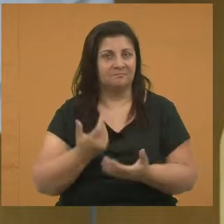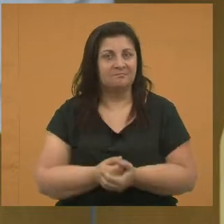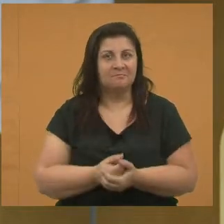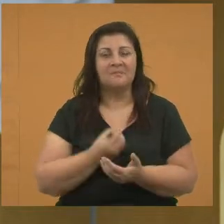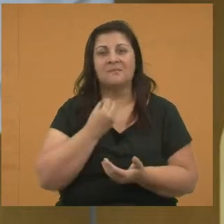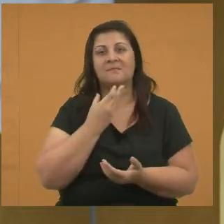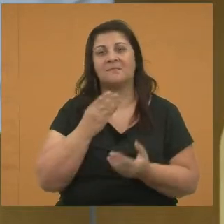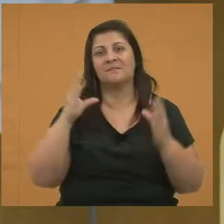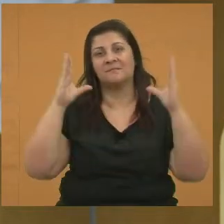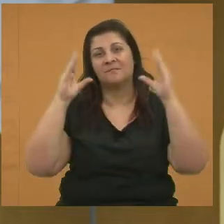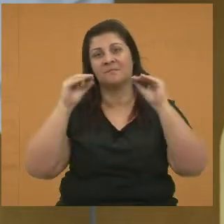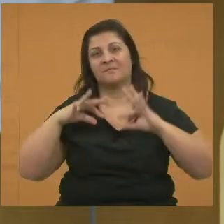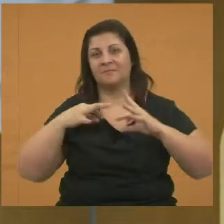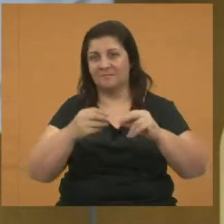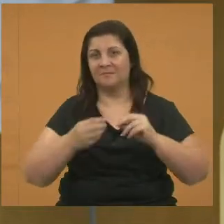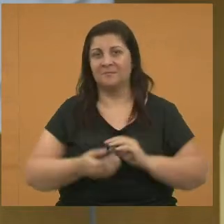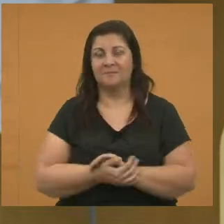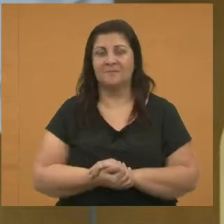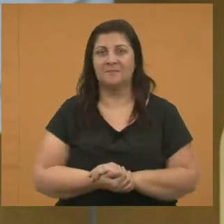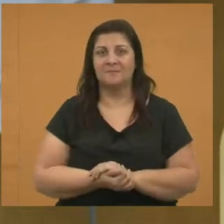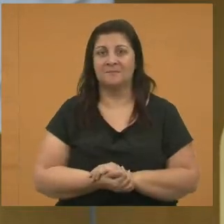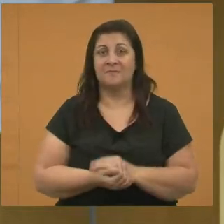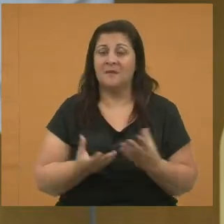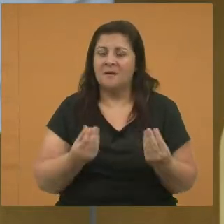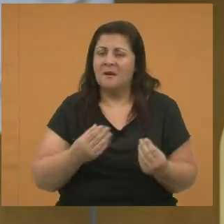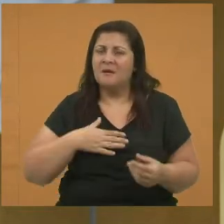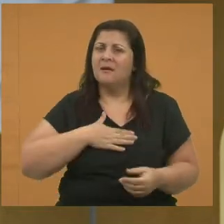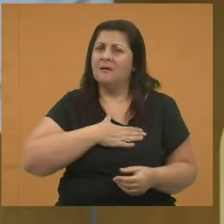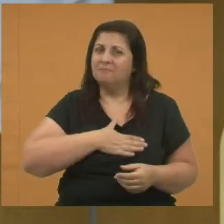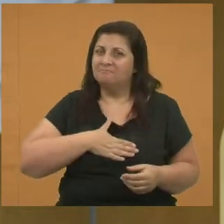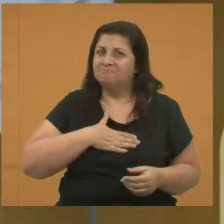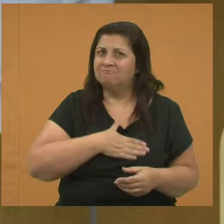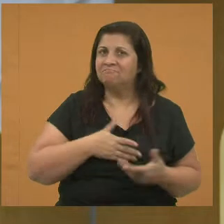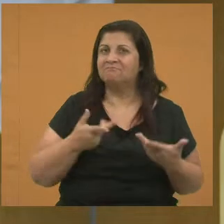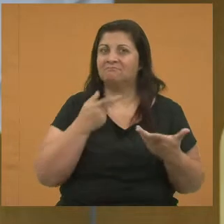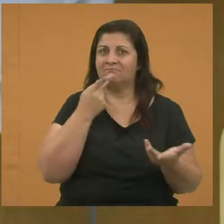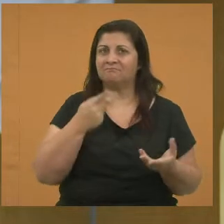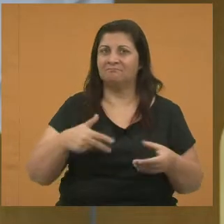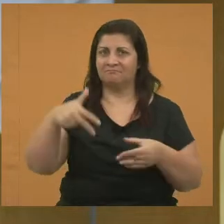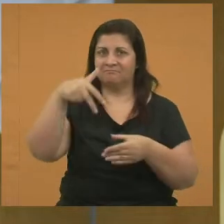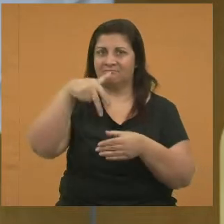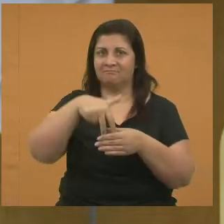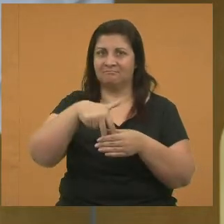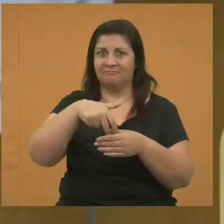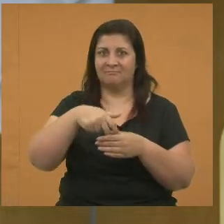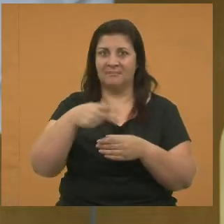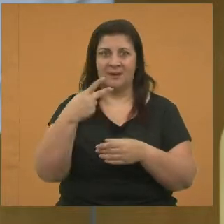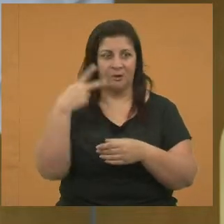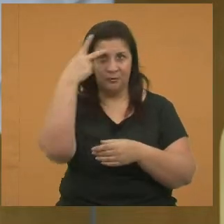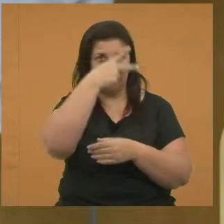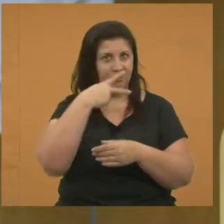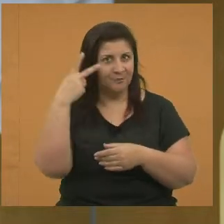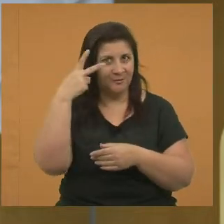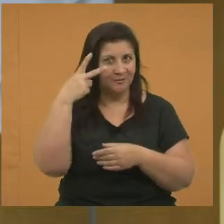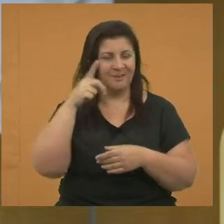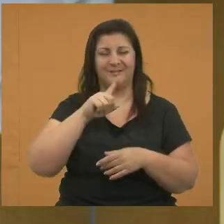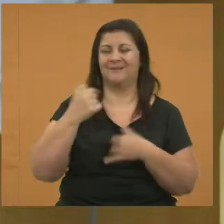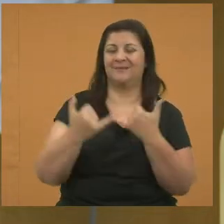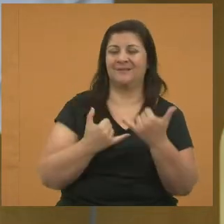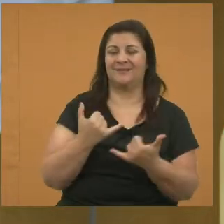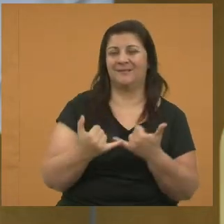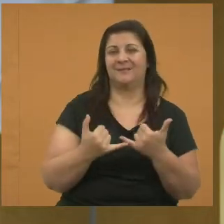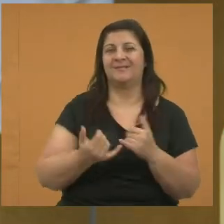Muito boa noite a todos. É com muito prazer aqui que eu vou falar aqui umas duas horas. Não chega tudo isso,